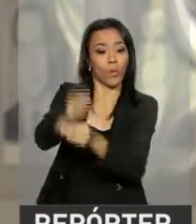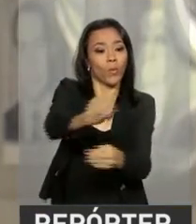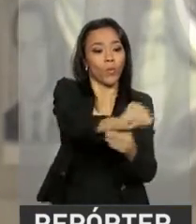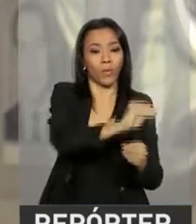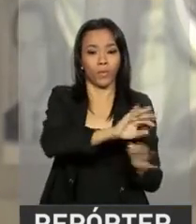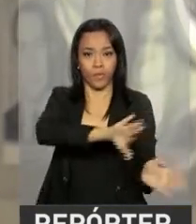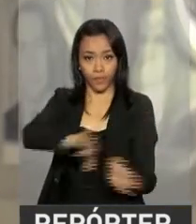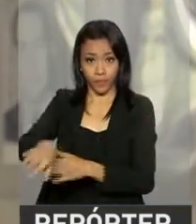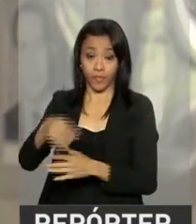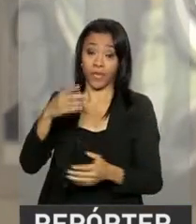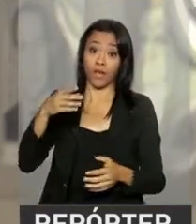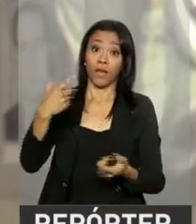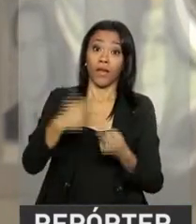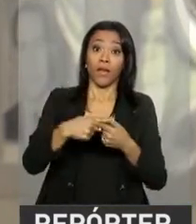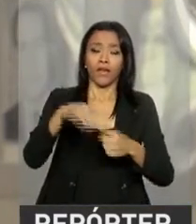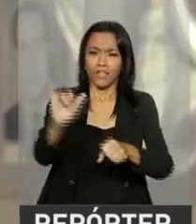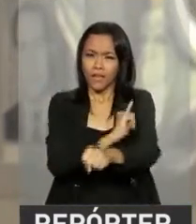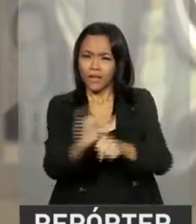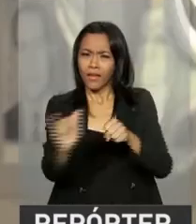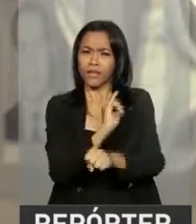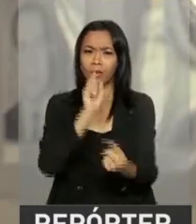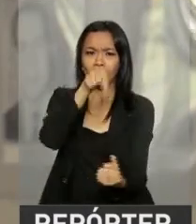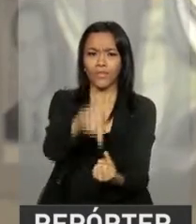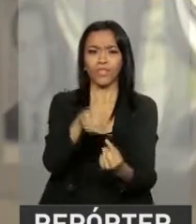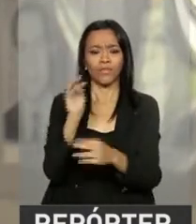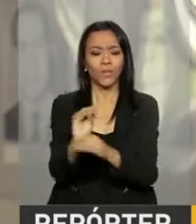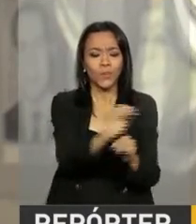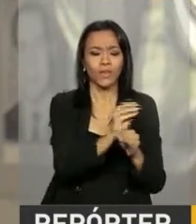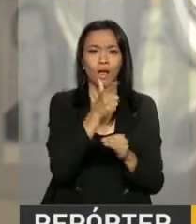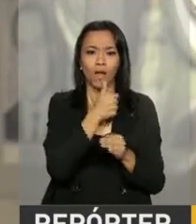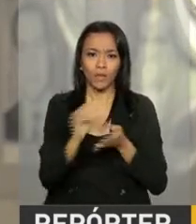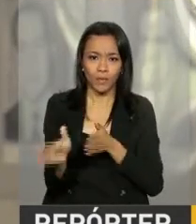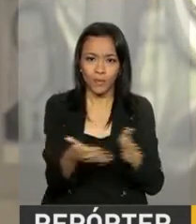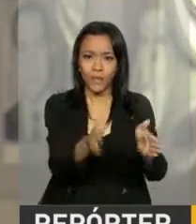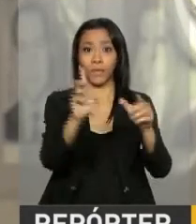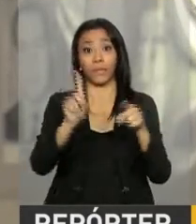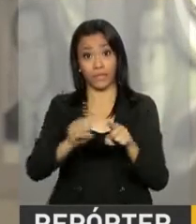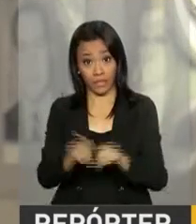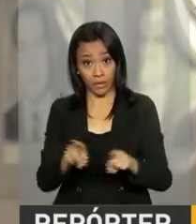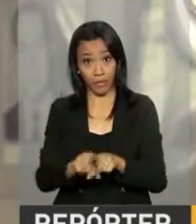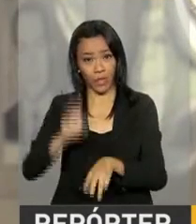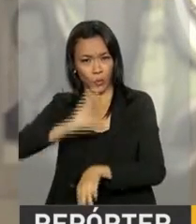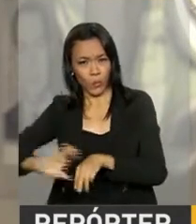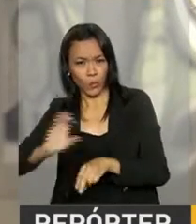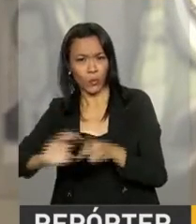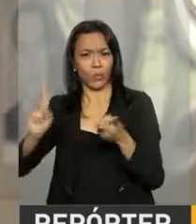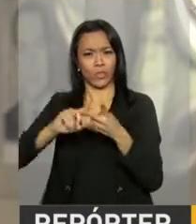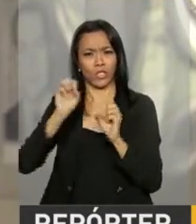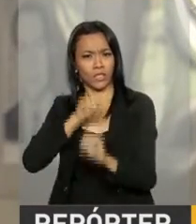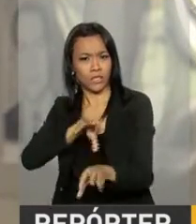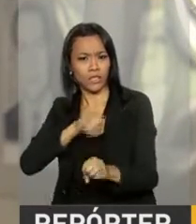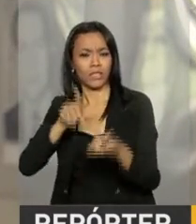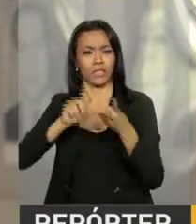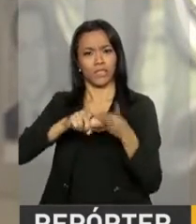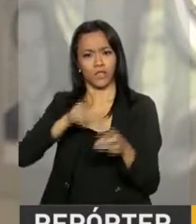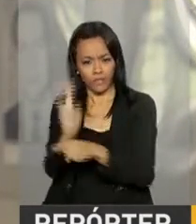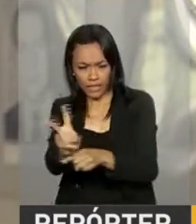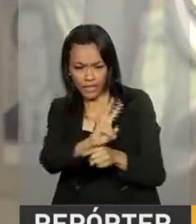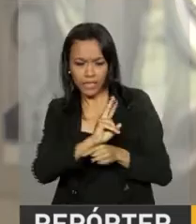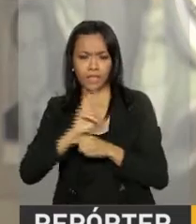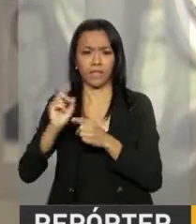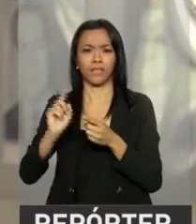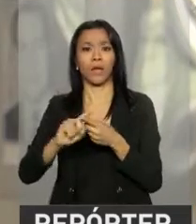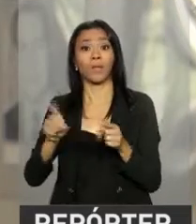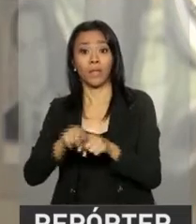para recuperar e preservar a vegetação e o rio e ações de educação e fiscalização ambiental e de estímulo